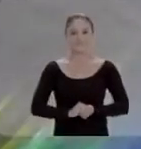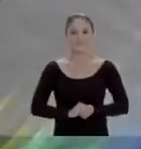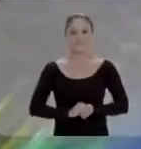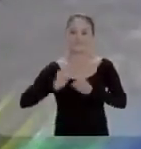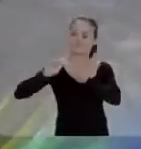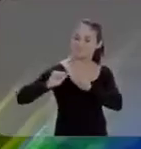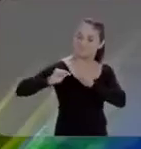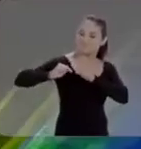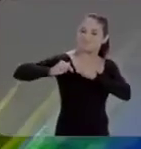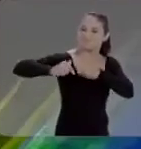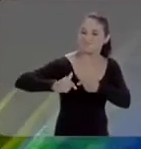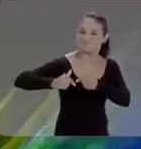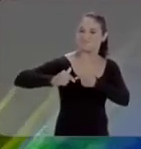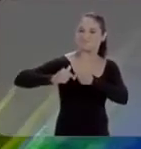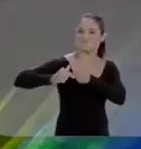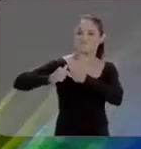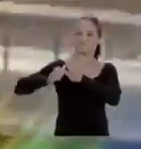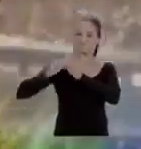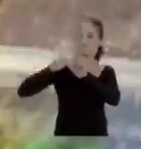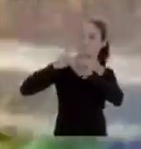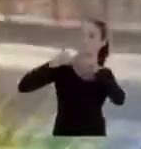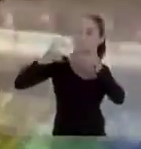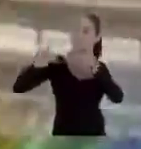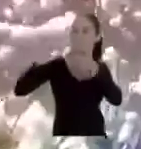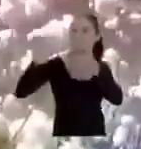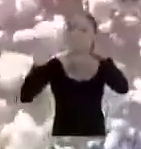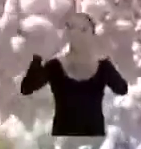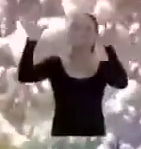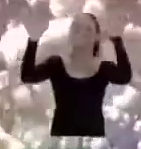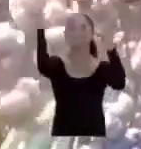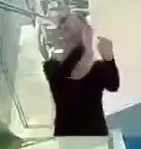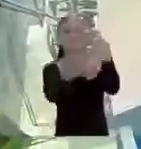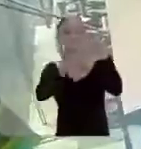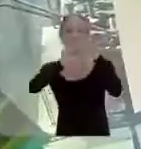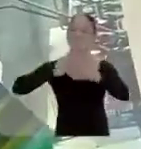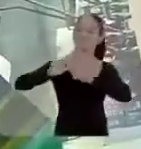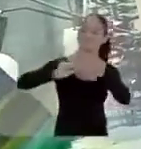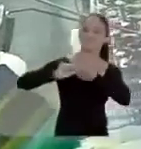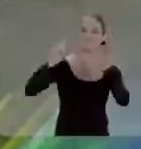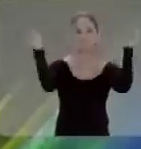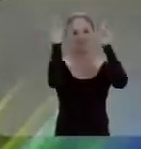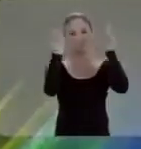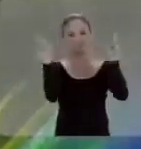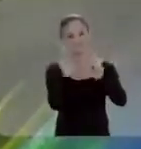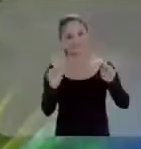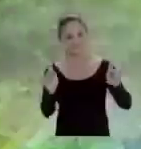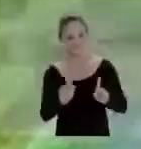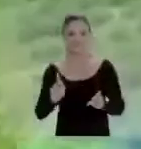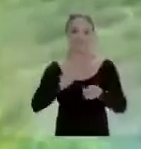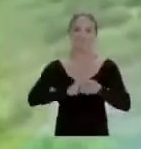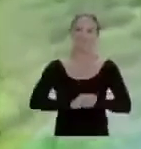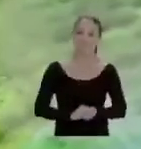exaltação. Desbravando-te os campos distantes, na missão do trabalho e da